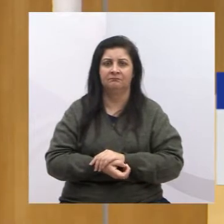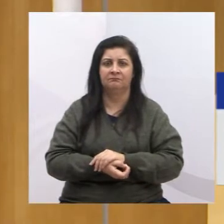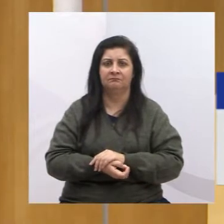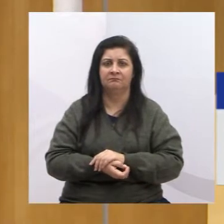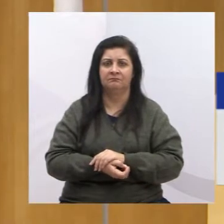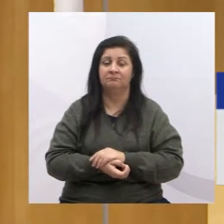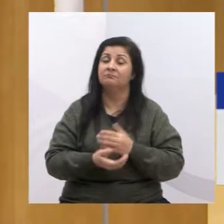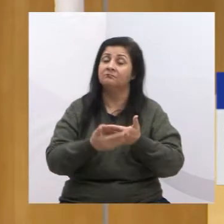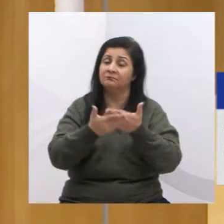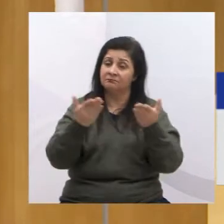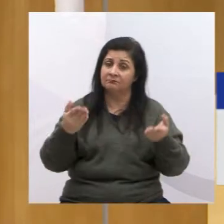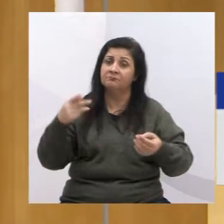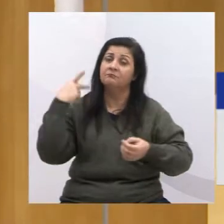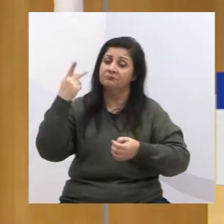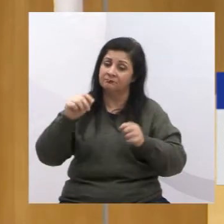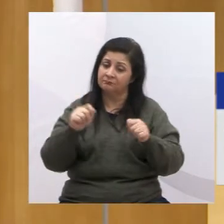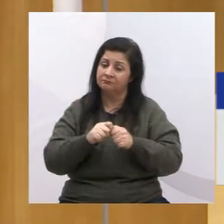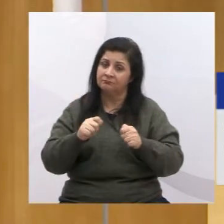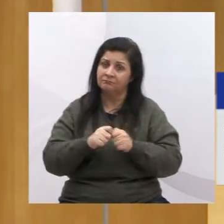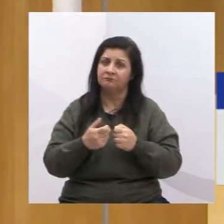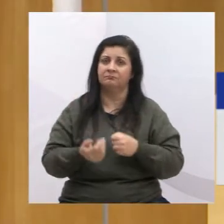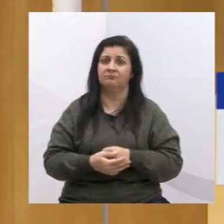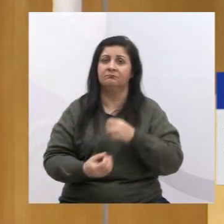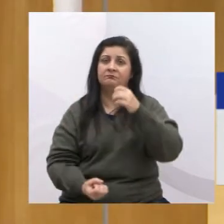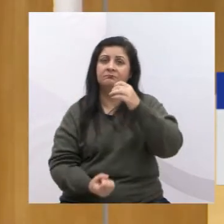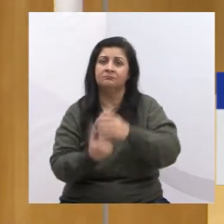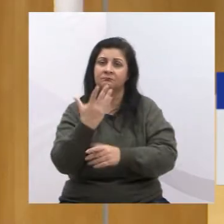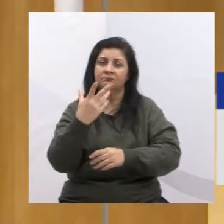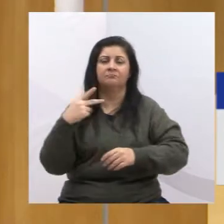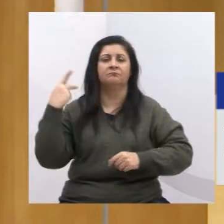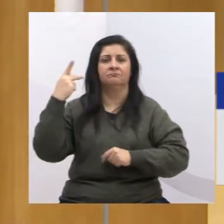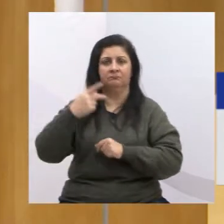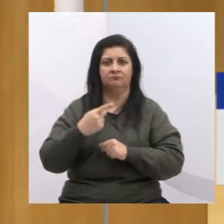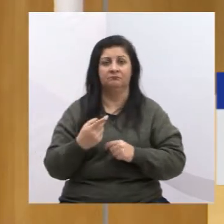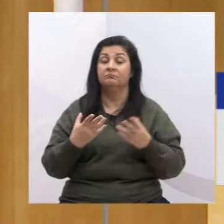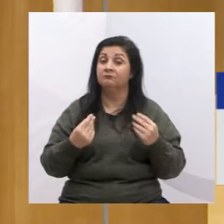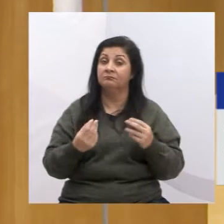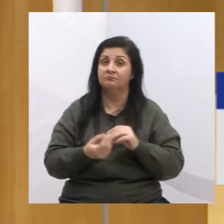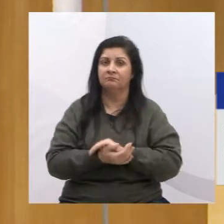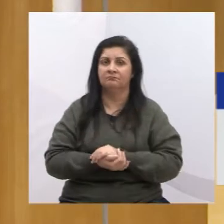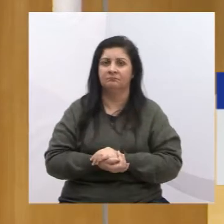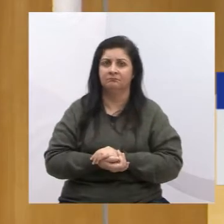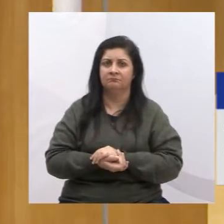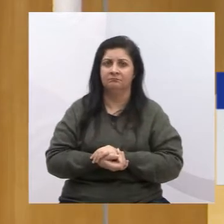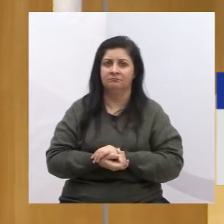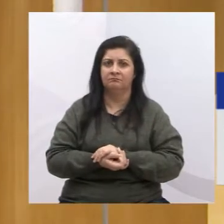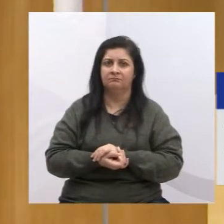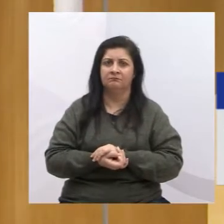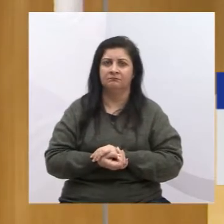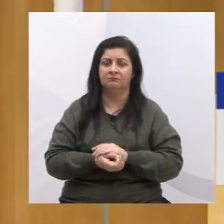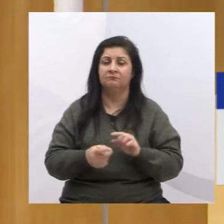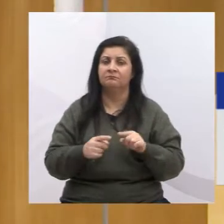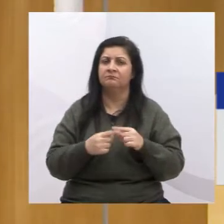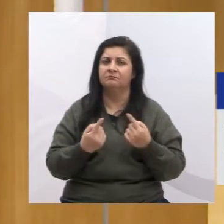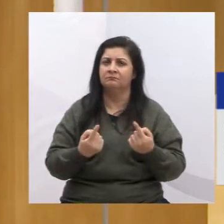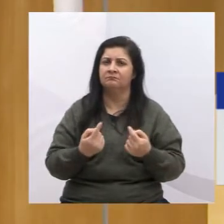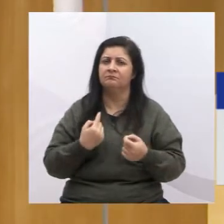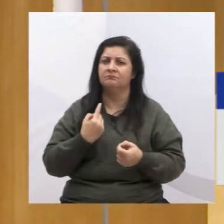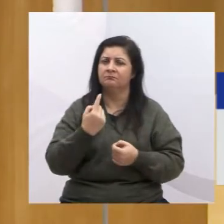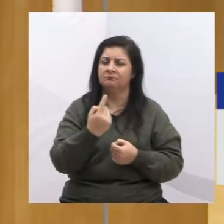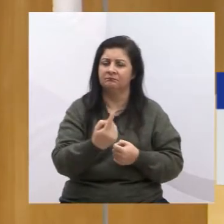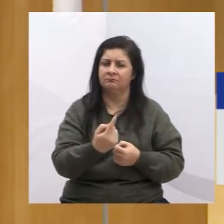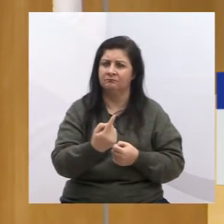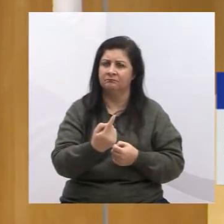nobres vereadores estão fazendo, criando projeto, e bastante projeto. Mas aqui eu venho